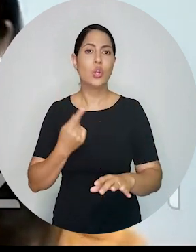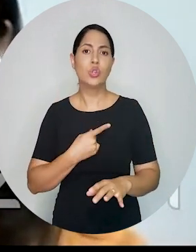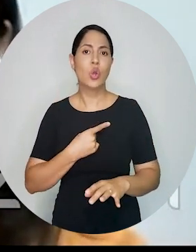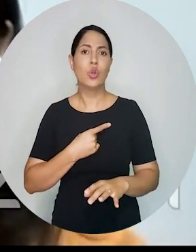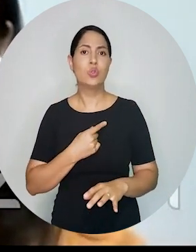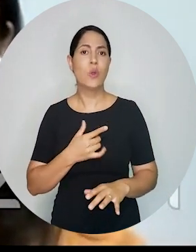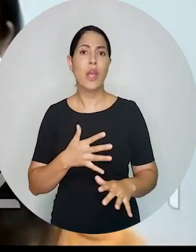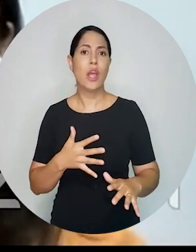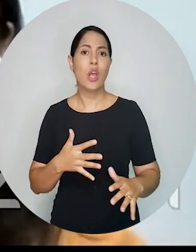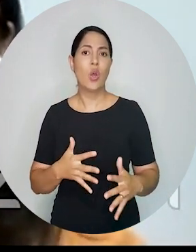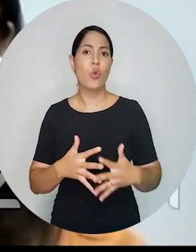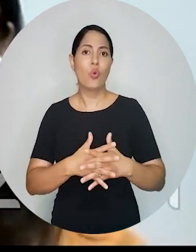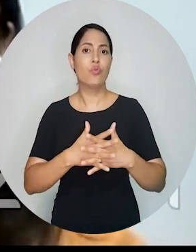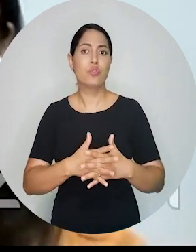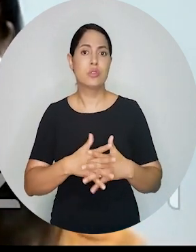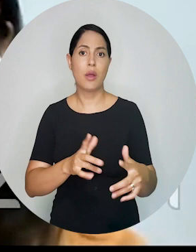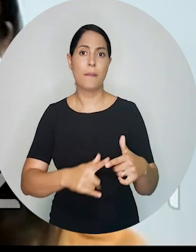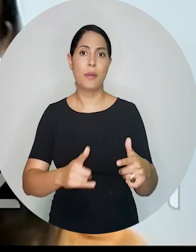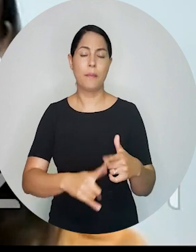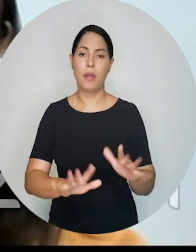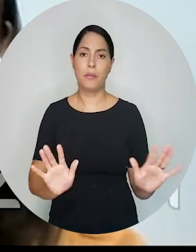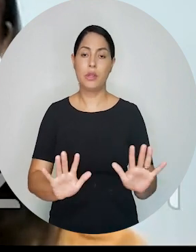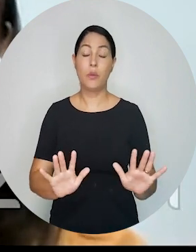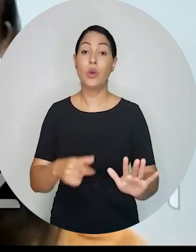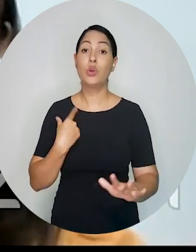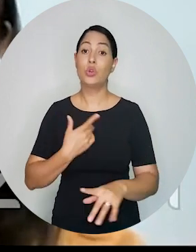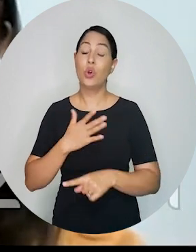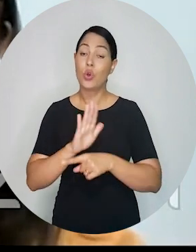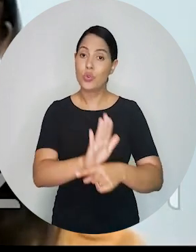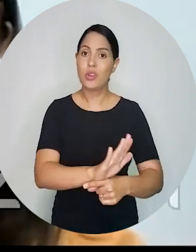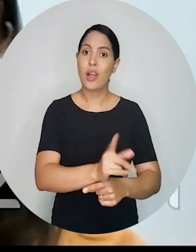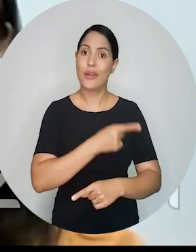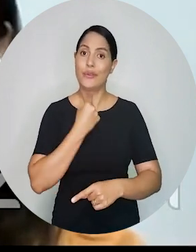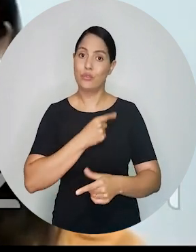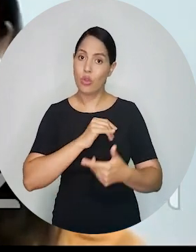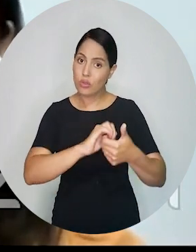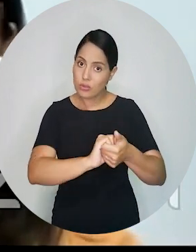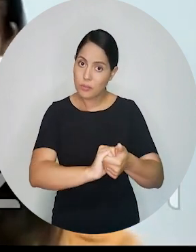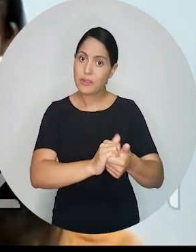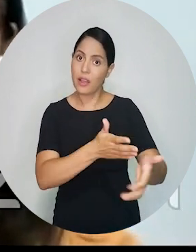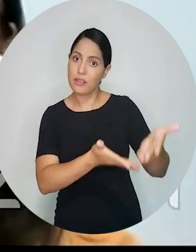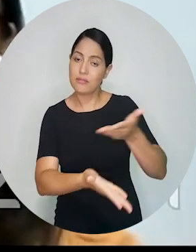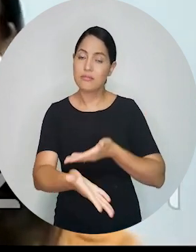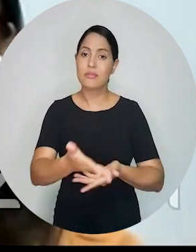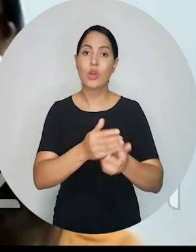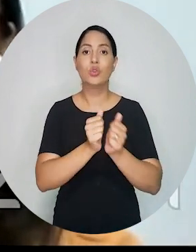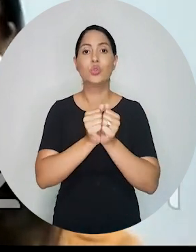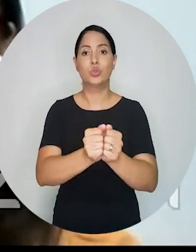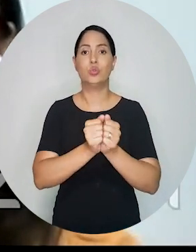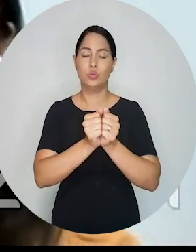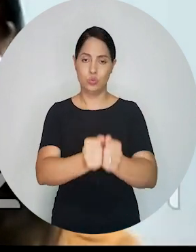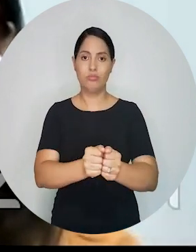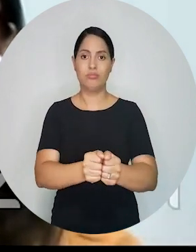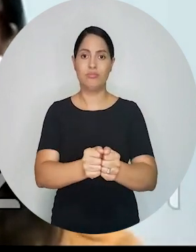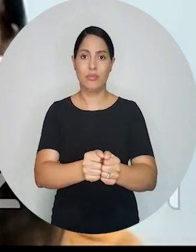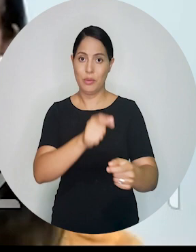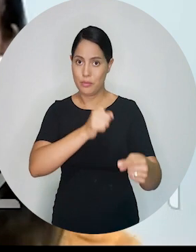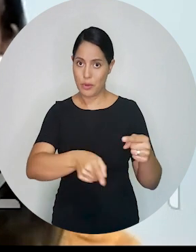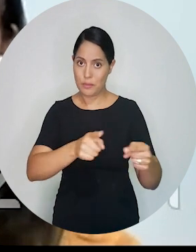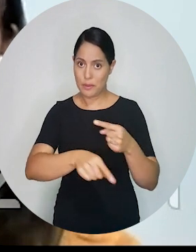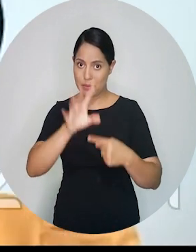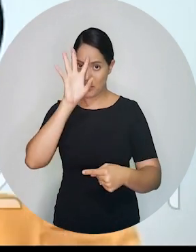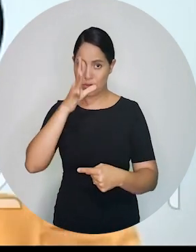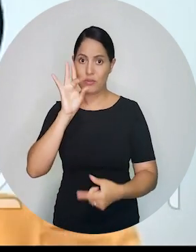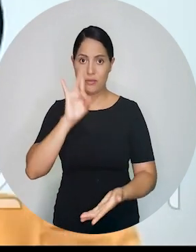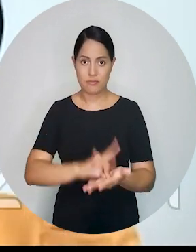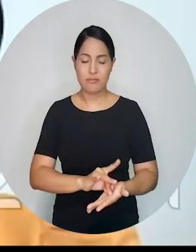confusão, e sim que a gente está lá para ajudar. Que é tipo, a gente está de mão dada com vocês mesmo aqui e a gente vai conseguir ajudar vocês a resolverem seus